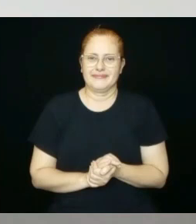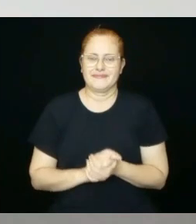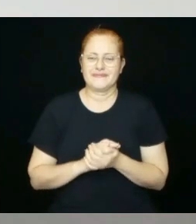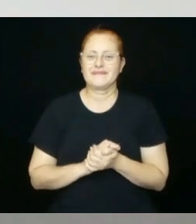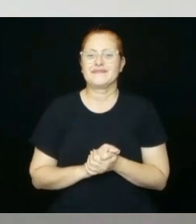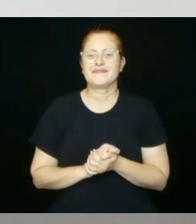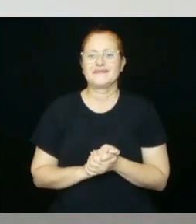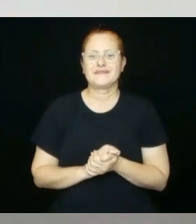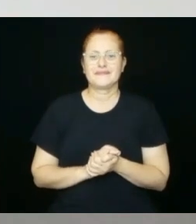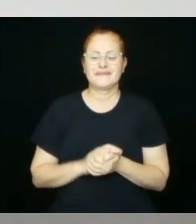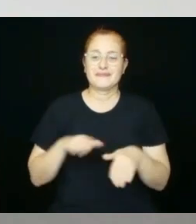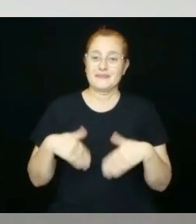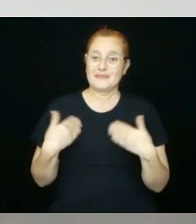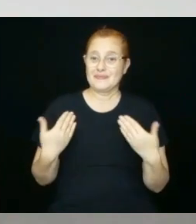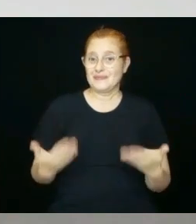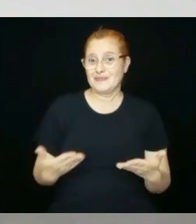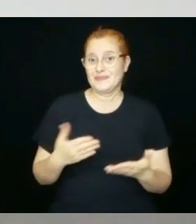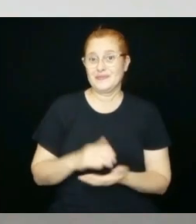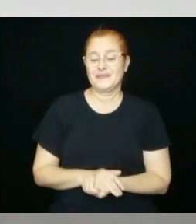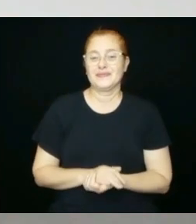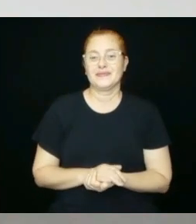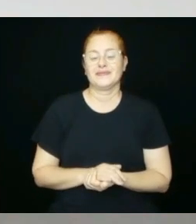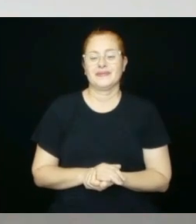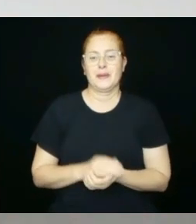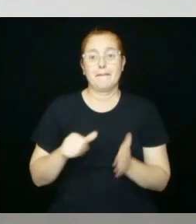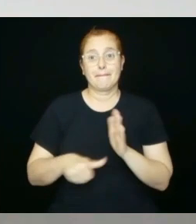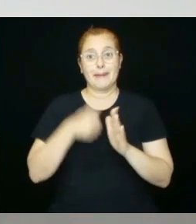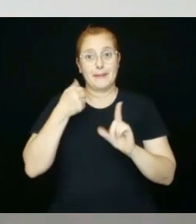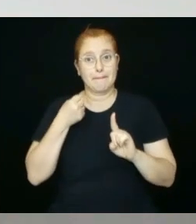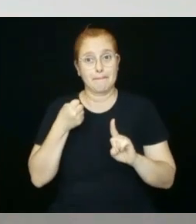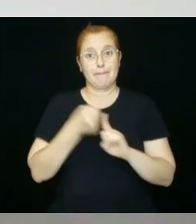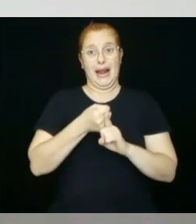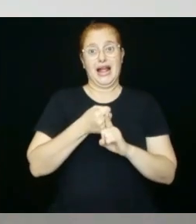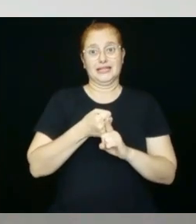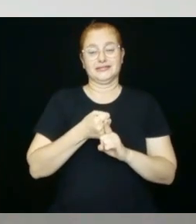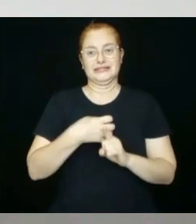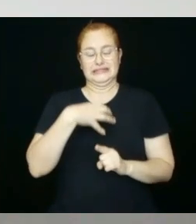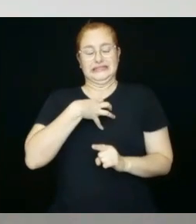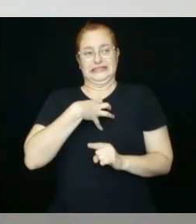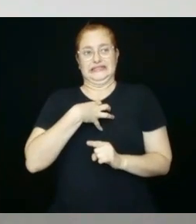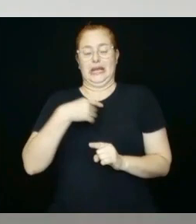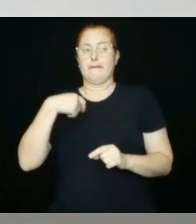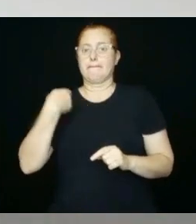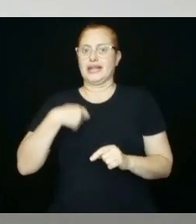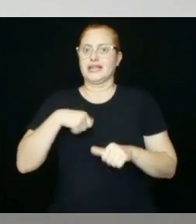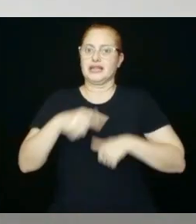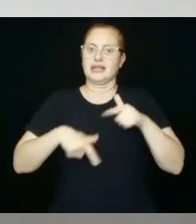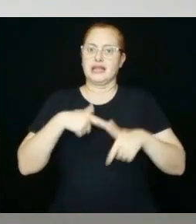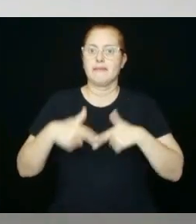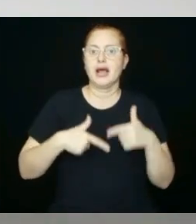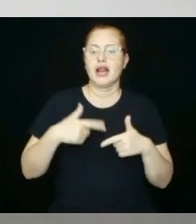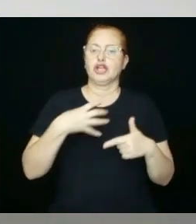E aí foi assim, o primeiro impacto que eu tive, assim, eu vou ter que trabalhar de uma forma diferente.